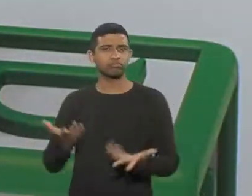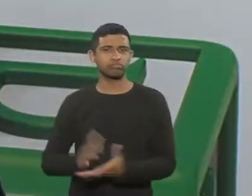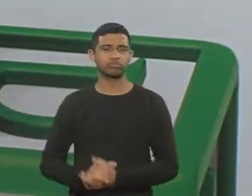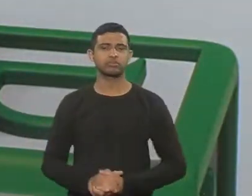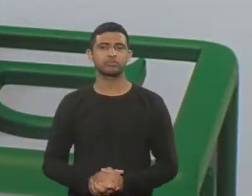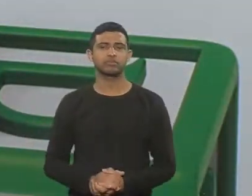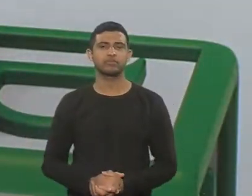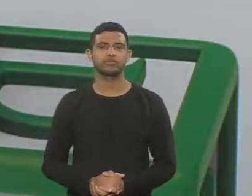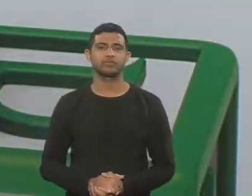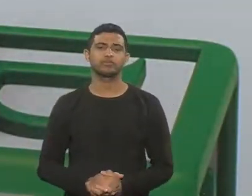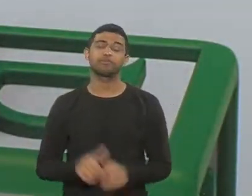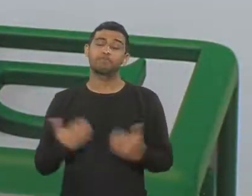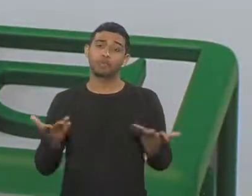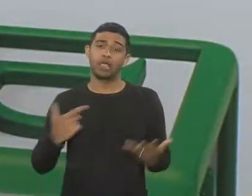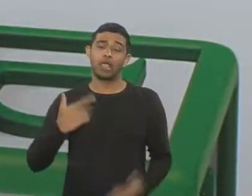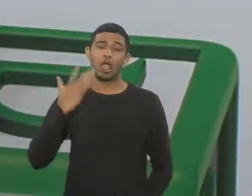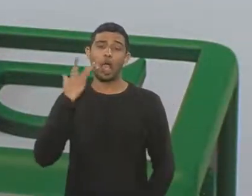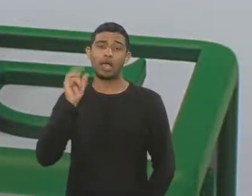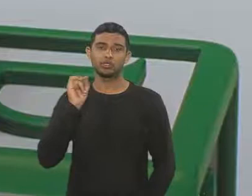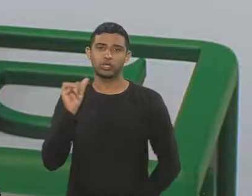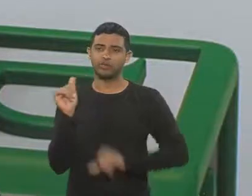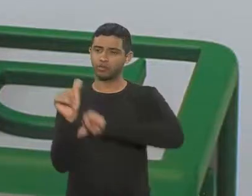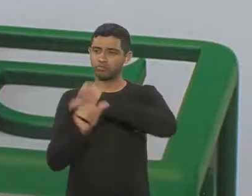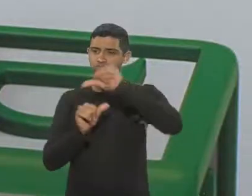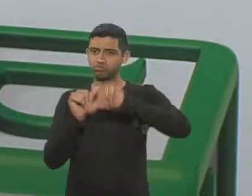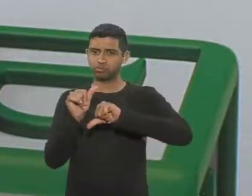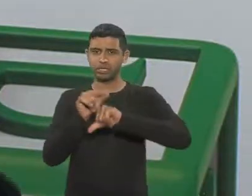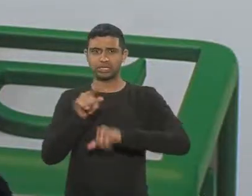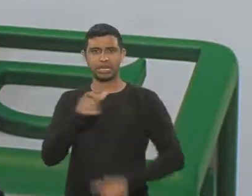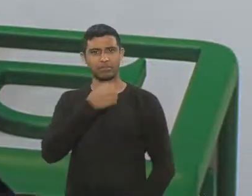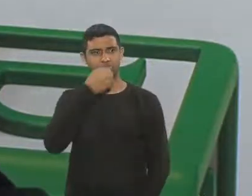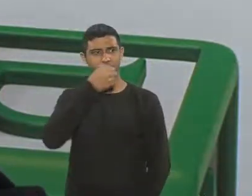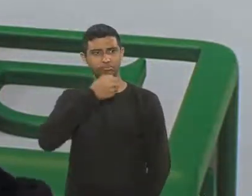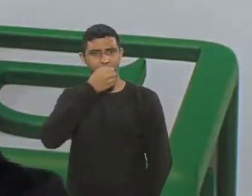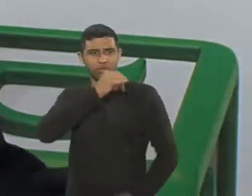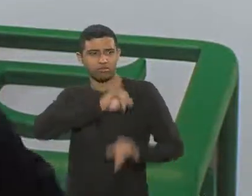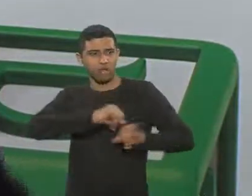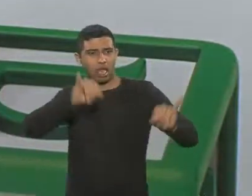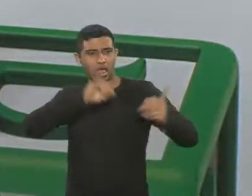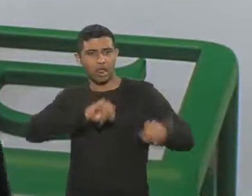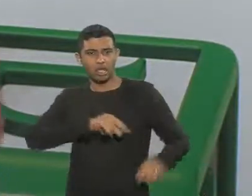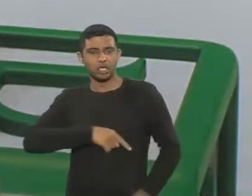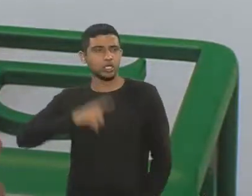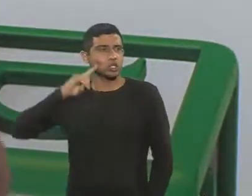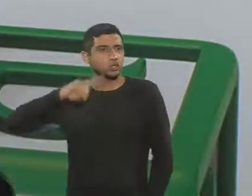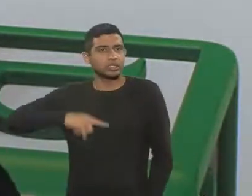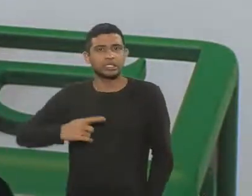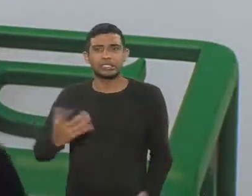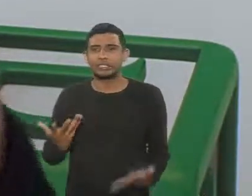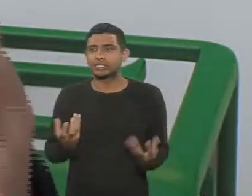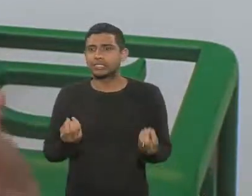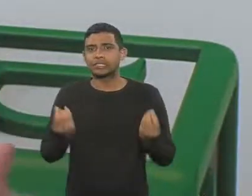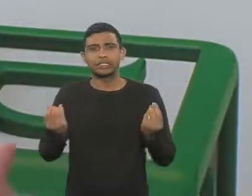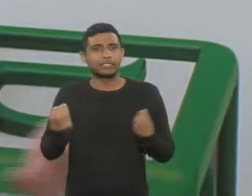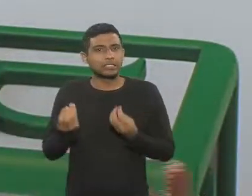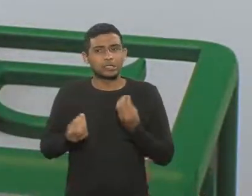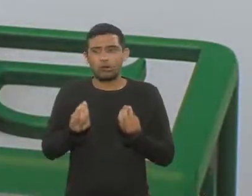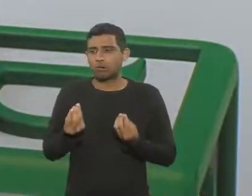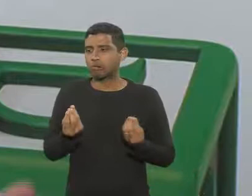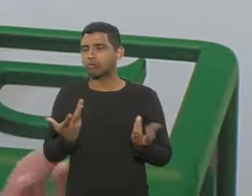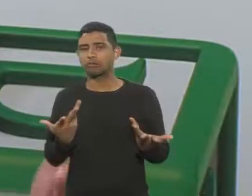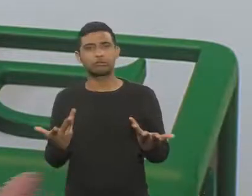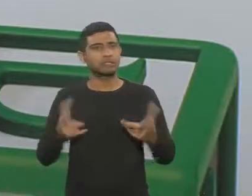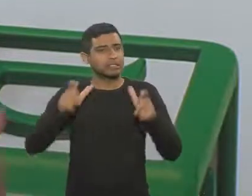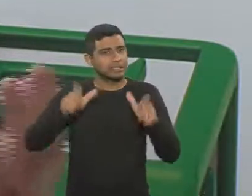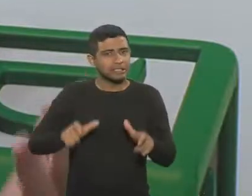outro. Então, eu acho que essa transformação do jornalismo, ele foi para um lugar que ele ainda não chegou, que ele ainda não sabe